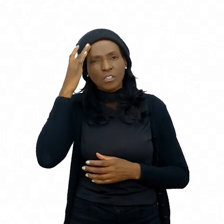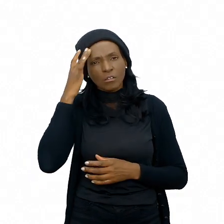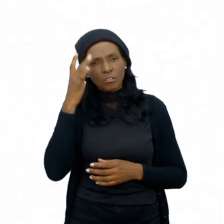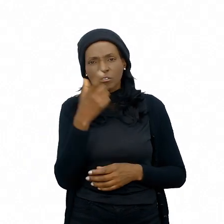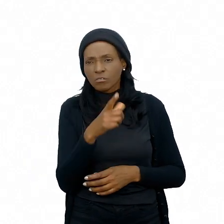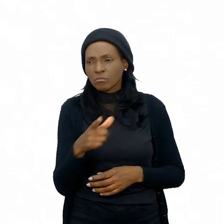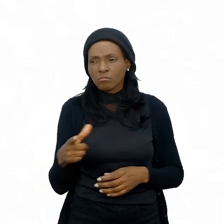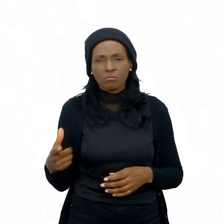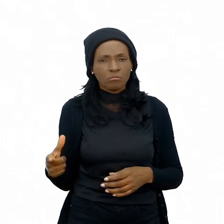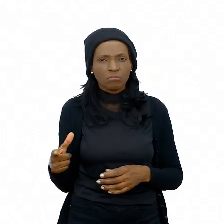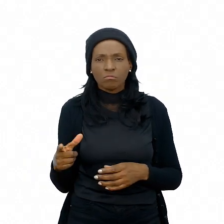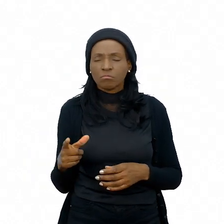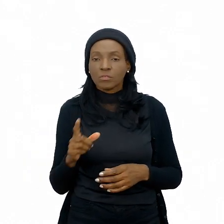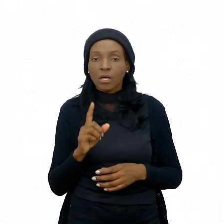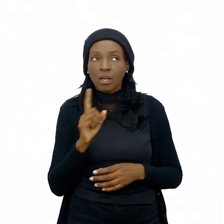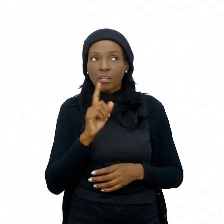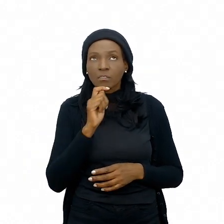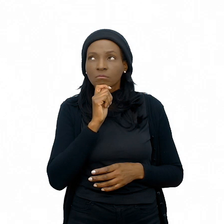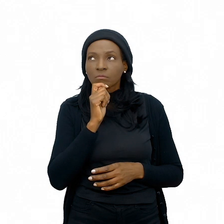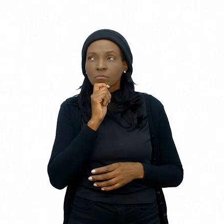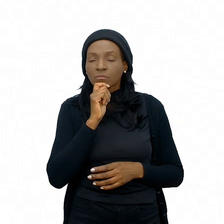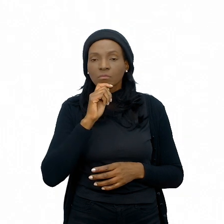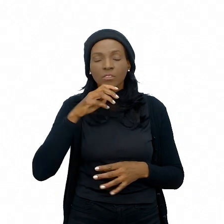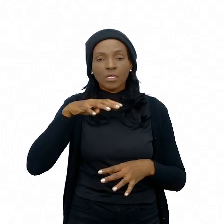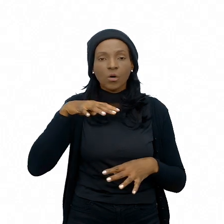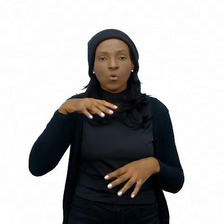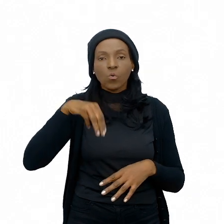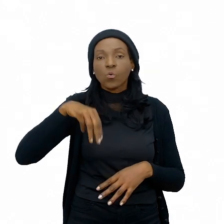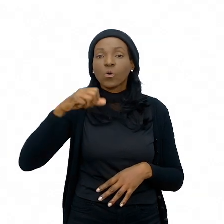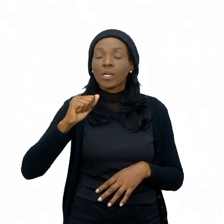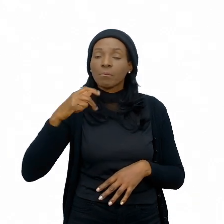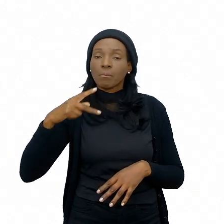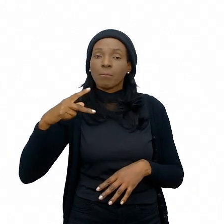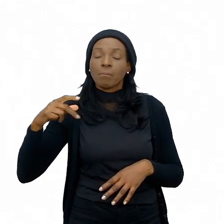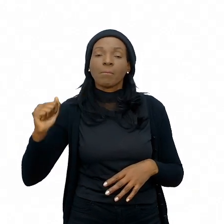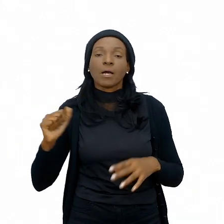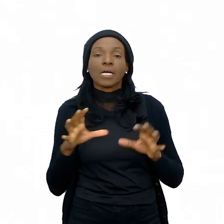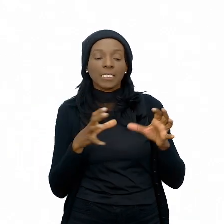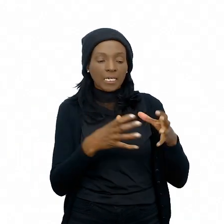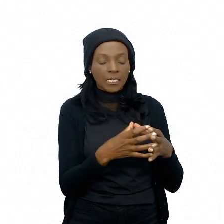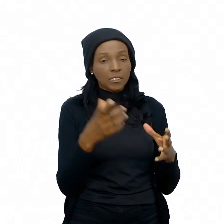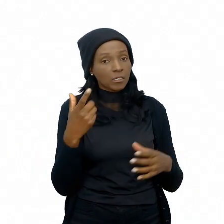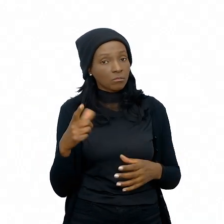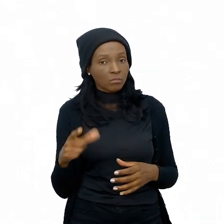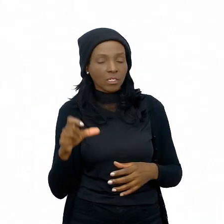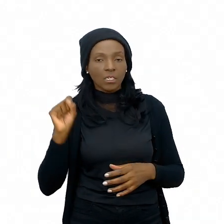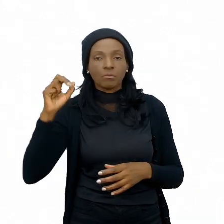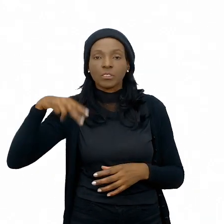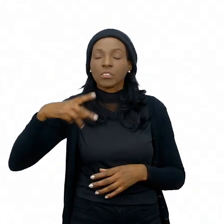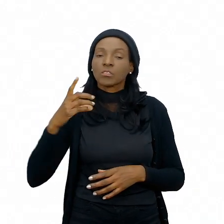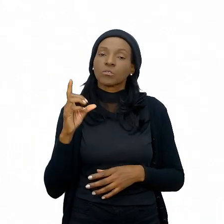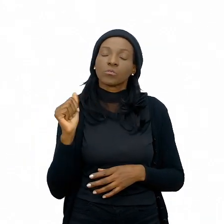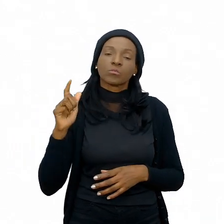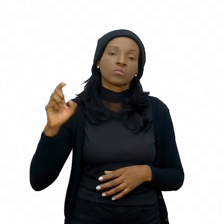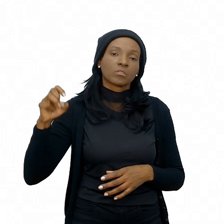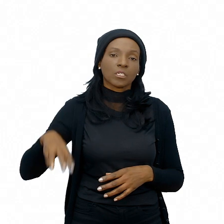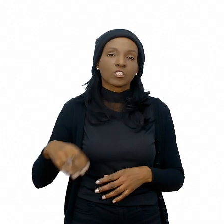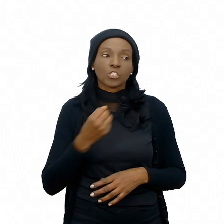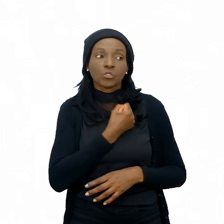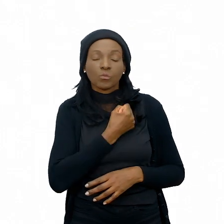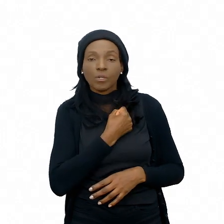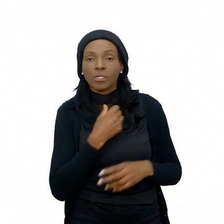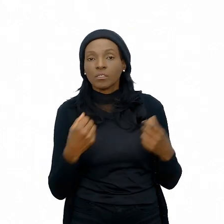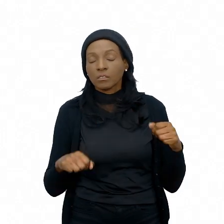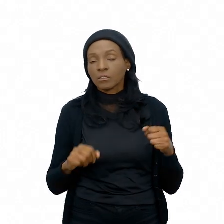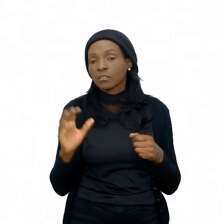tem ainda um mapa da classe para a sondagem numérica que elas não devem